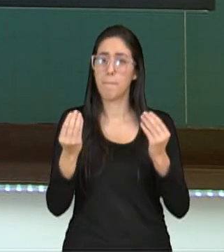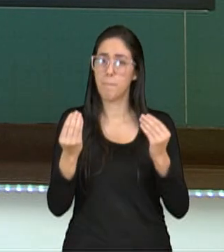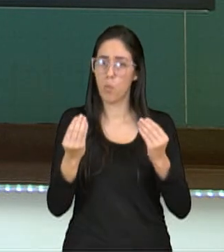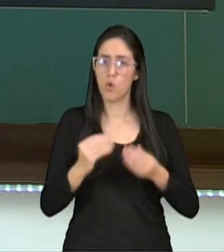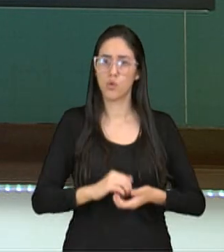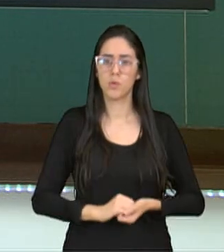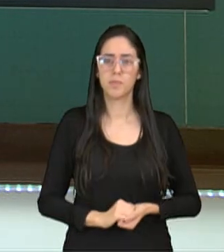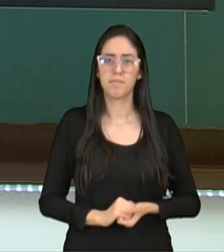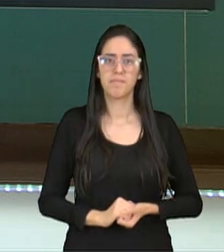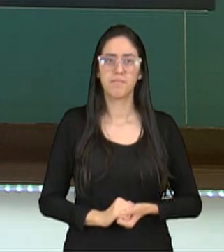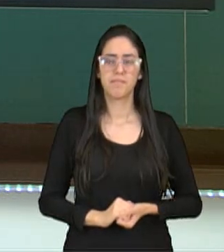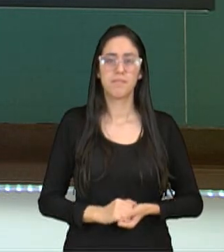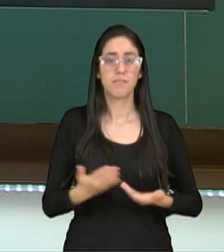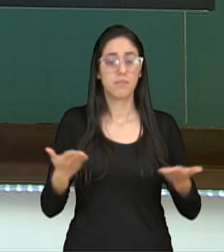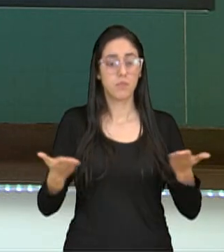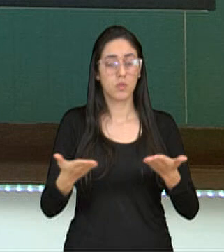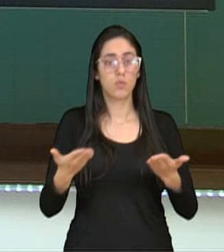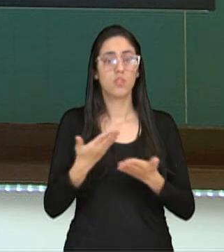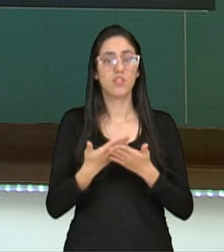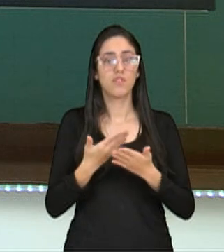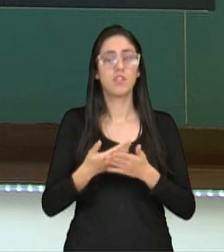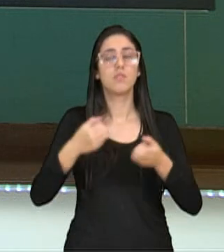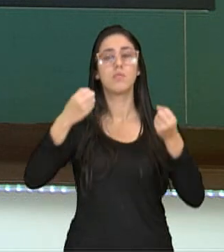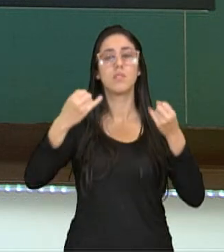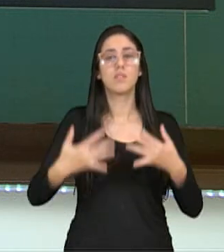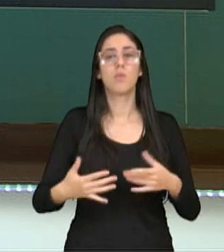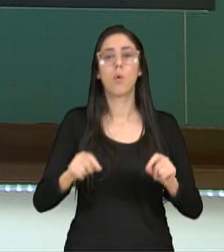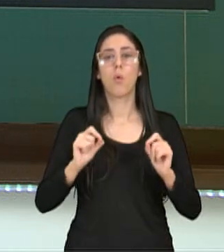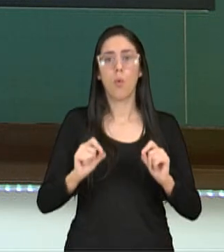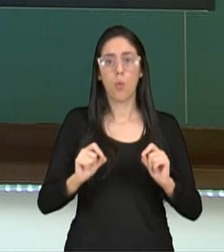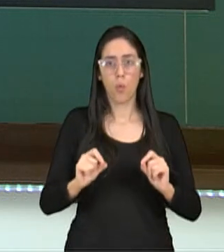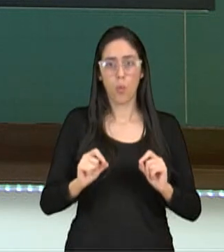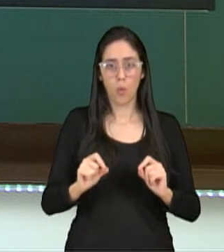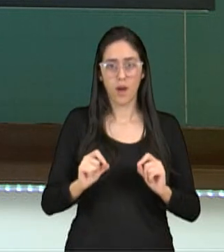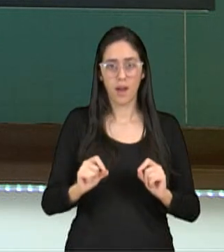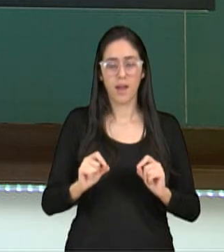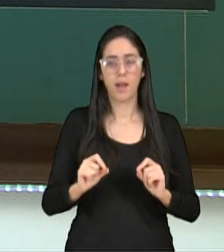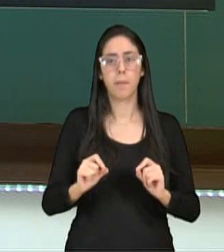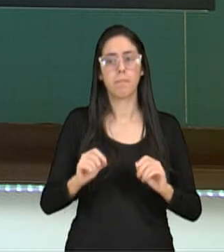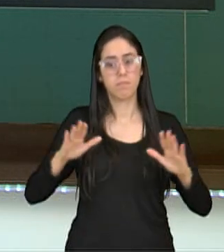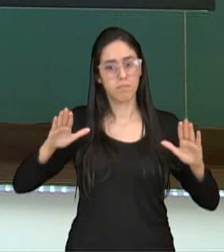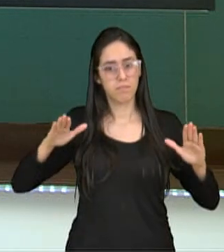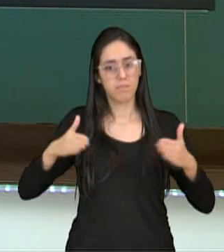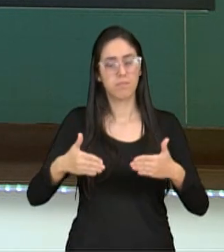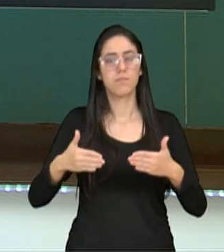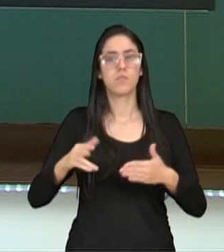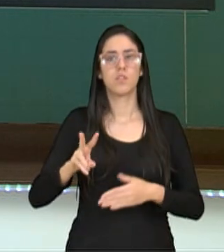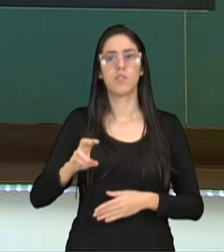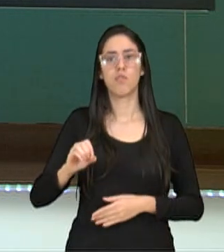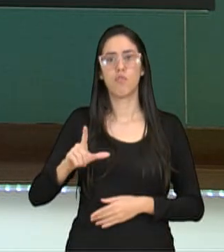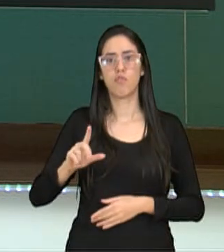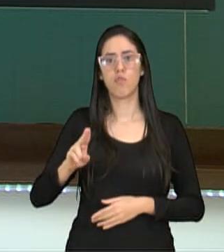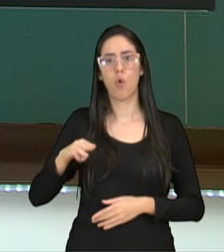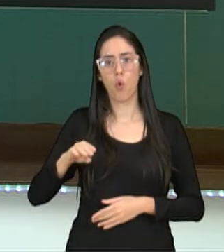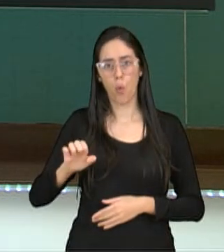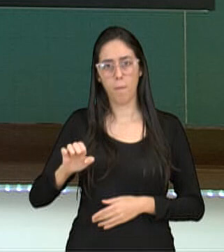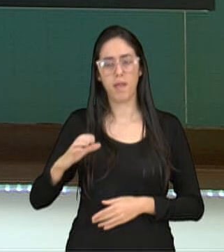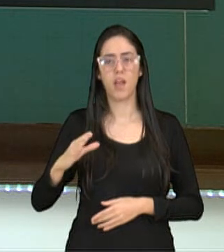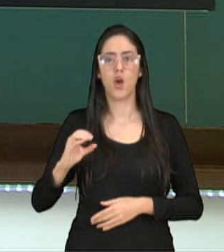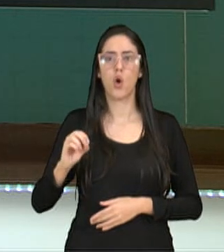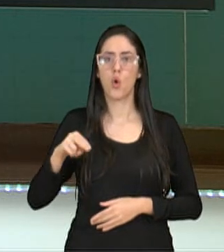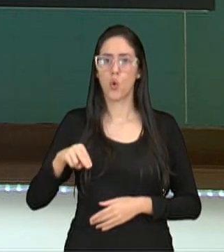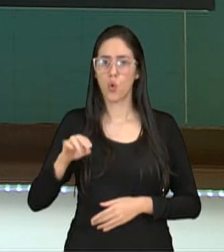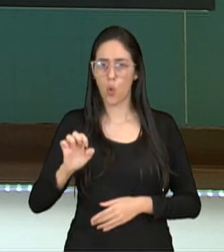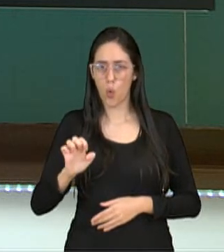agora. Então, nesse vídeo a gente conversou sobre, especificamente, o volume do